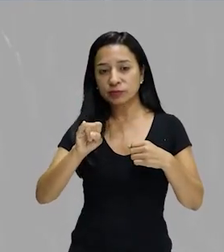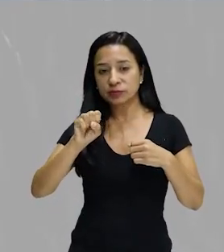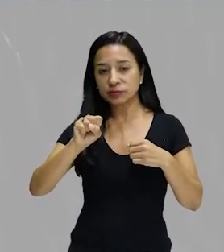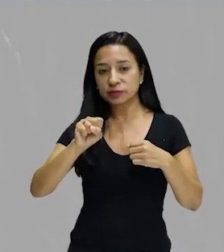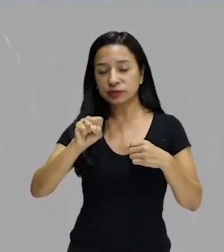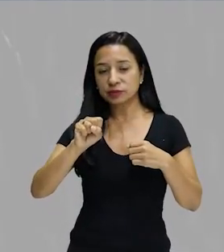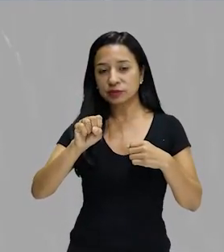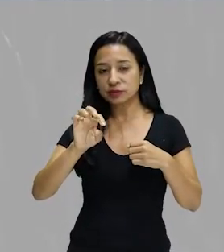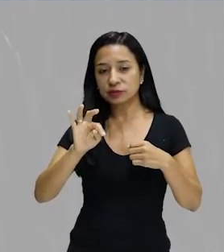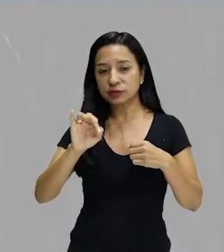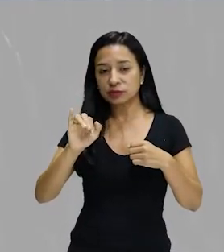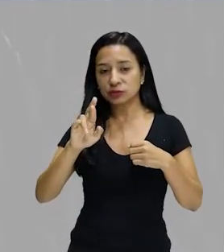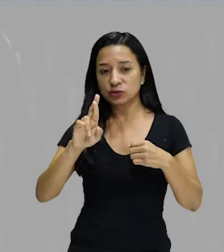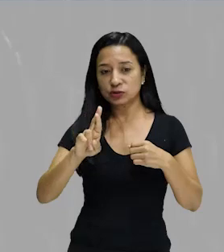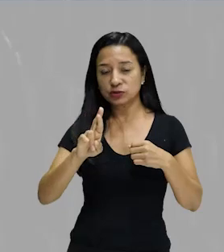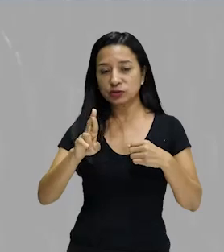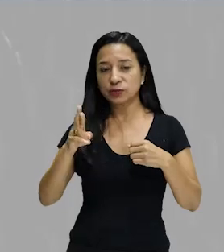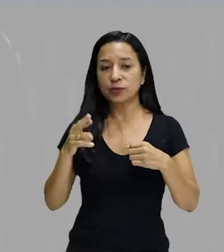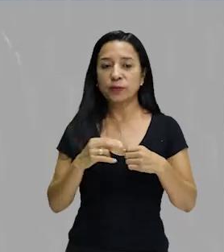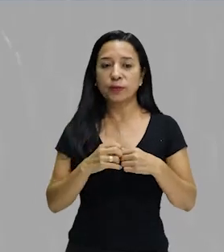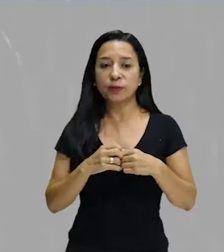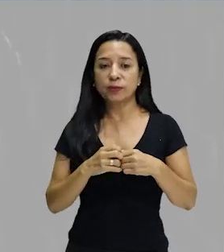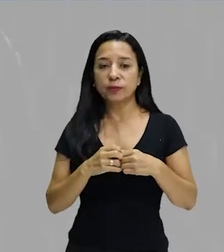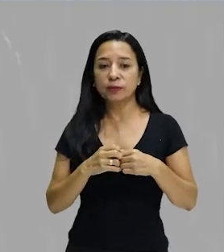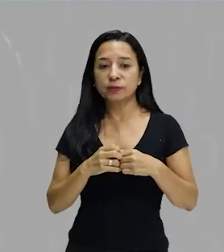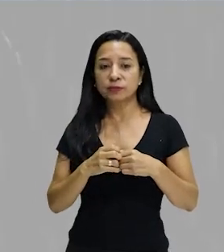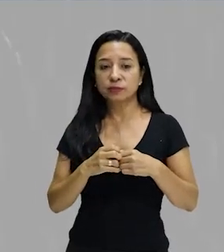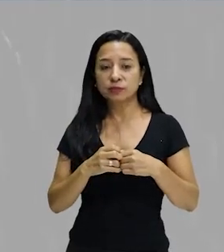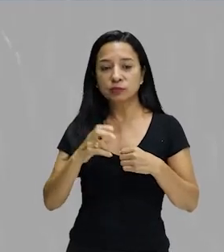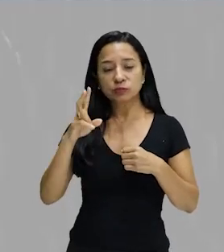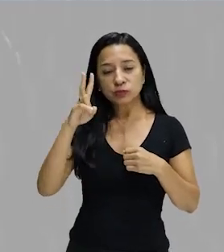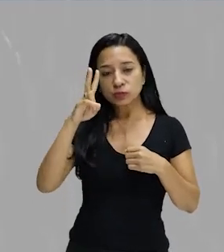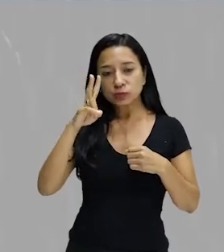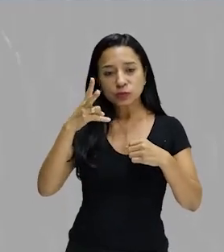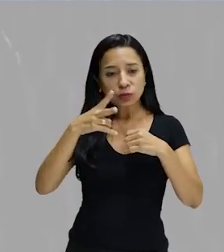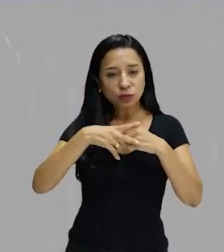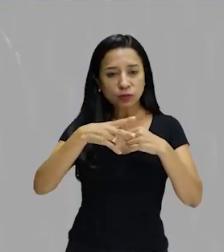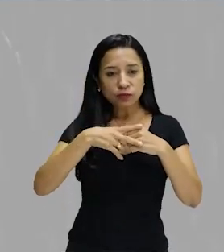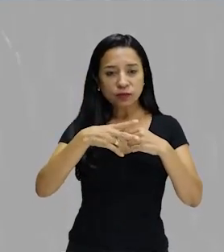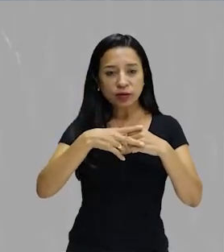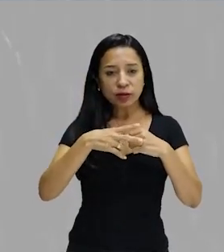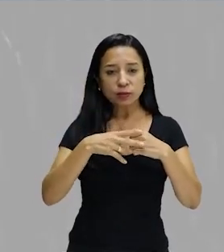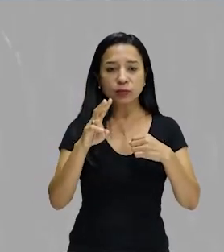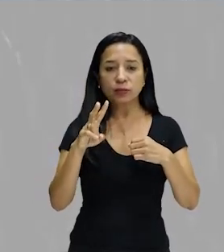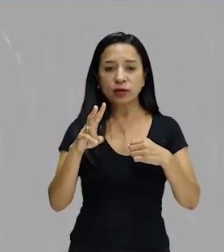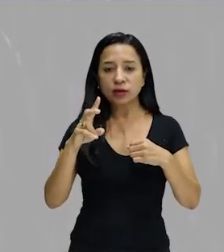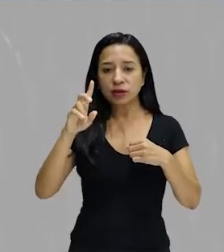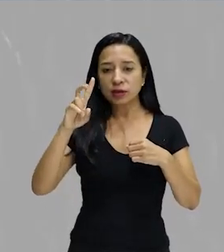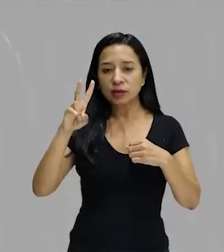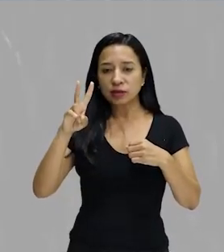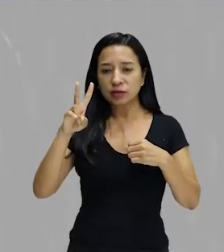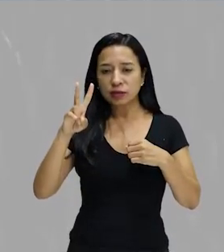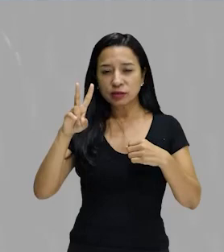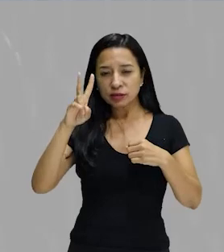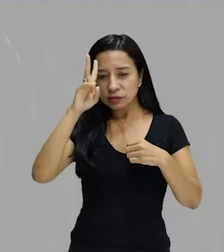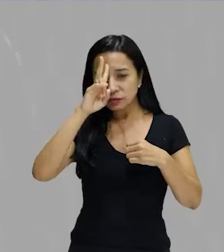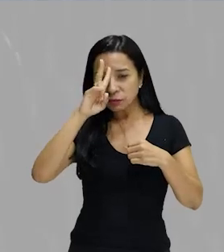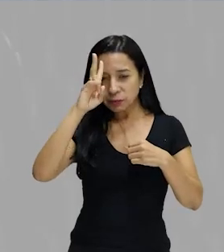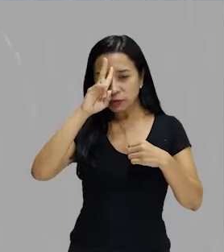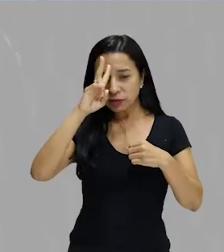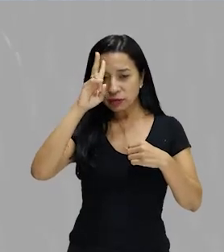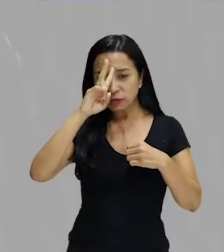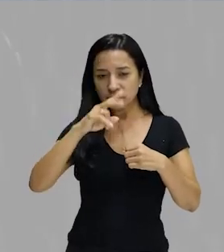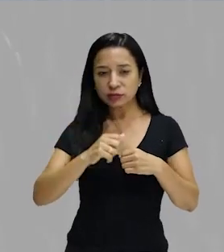verbo aspirar, são verbos que apresentam regências diferentes de acordo com o sentido. Eu tenho que memorizar essas significações para